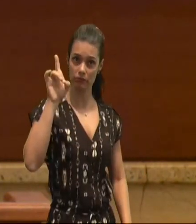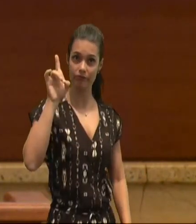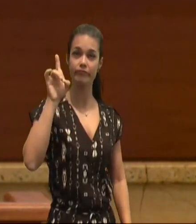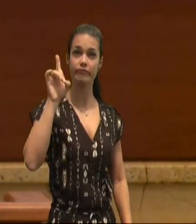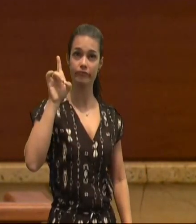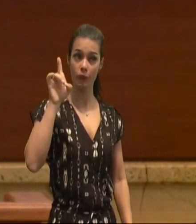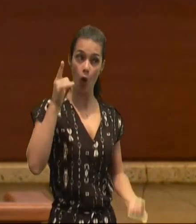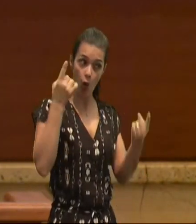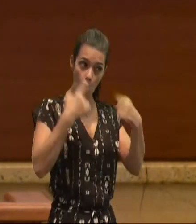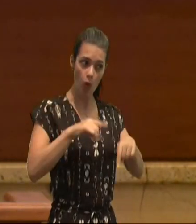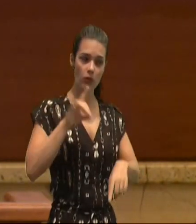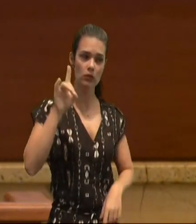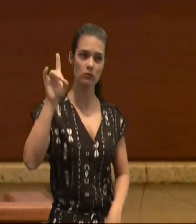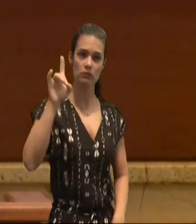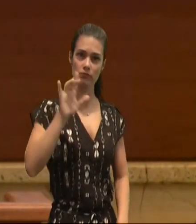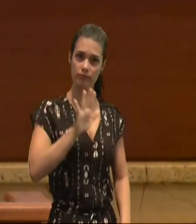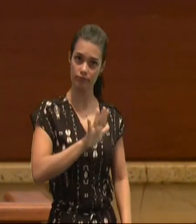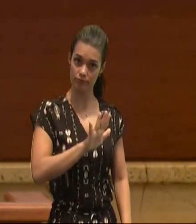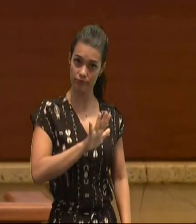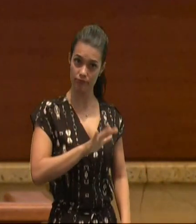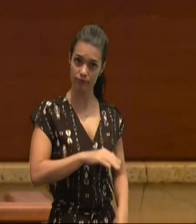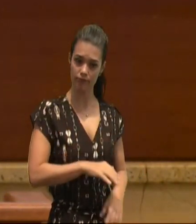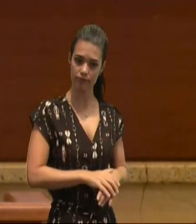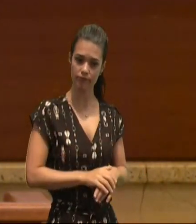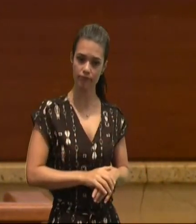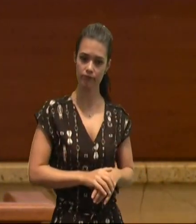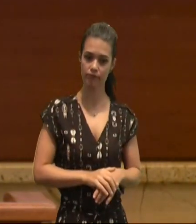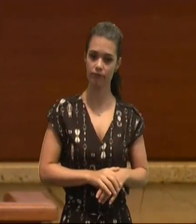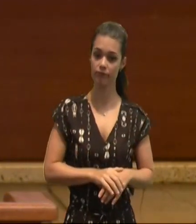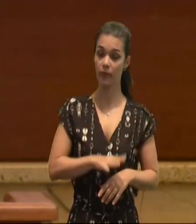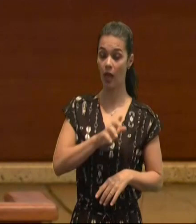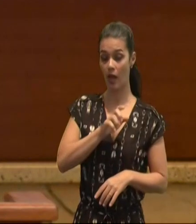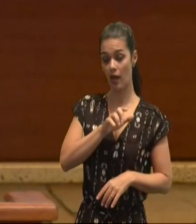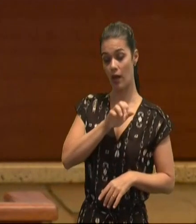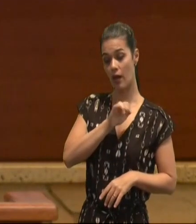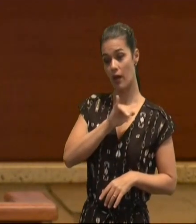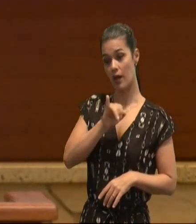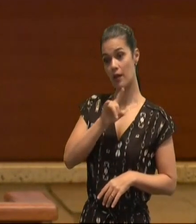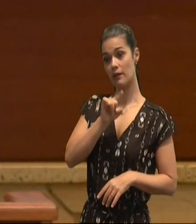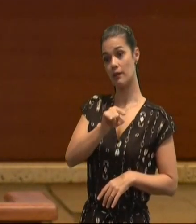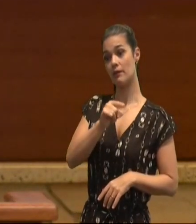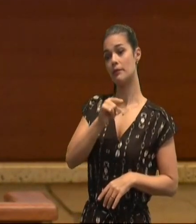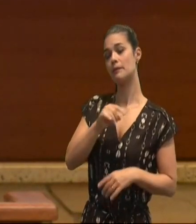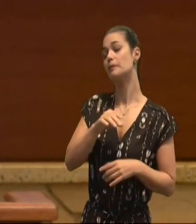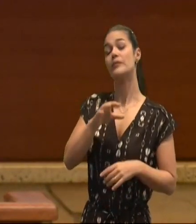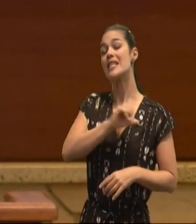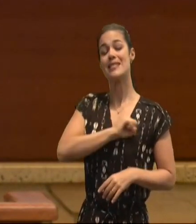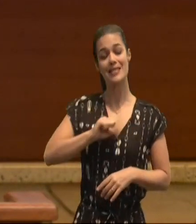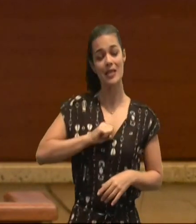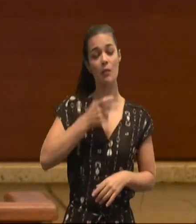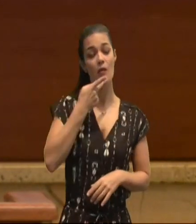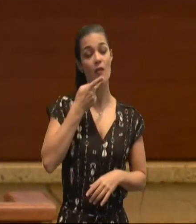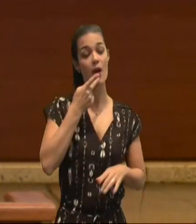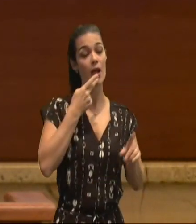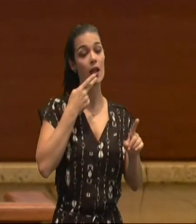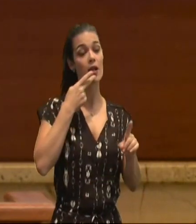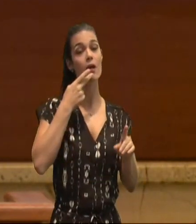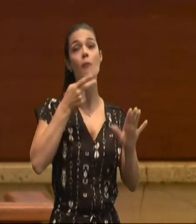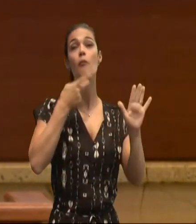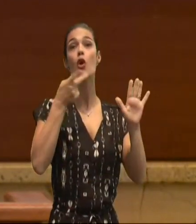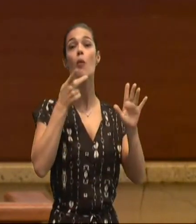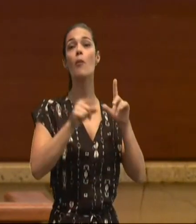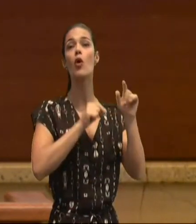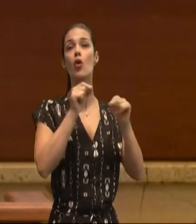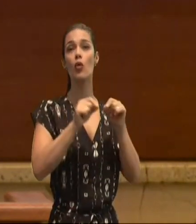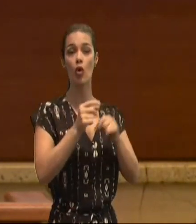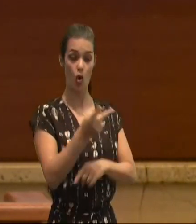contra o Senhor. Samuel então profere uma profecia contra a casa de Eli, dizendo que seus filhos, Rofini e